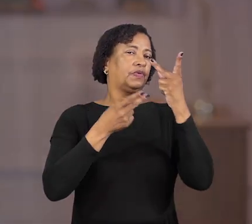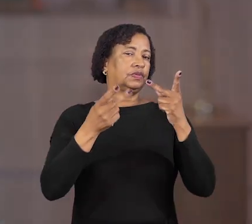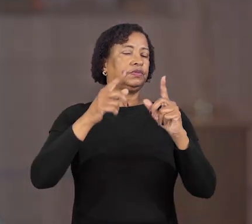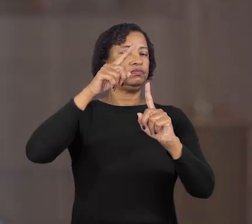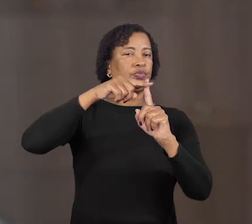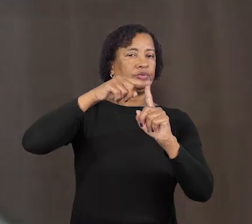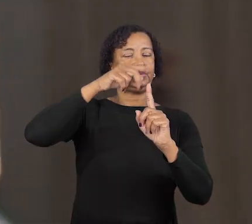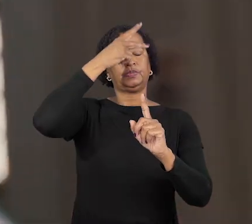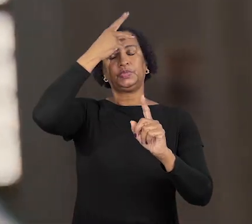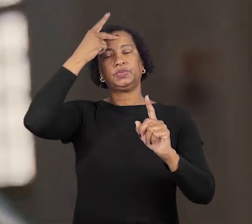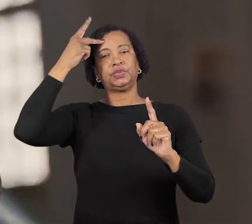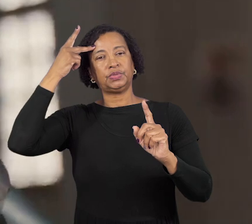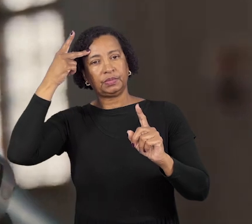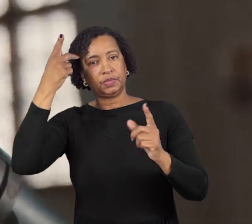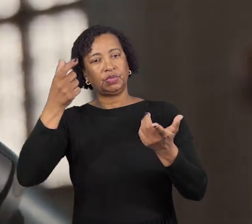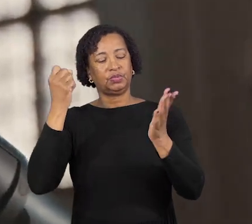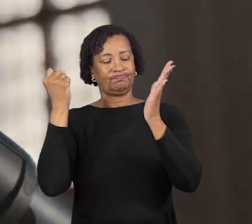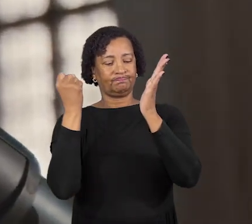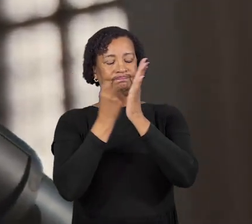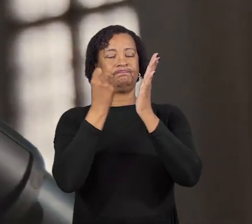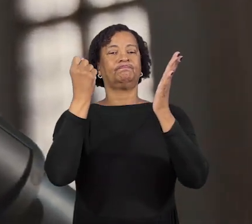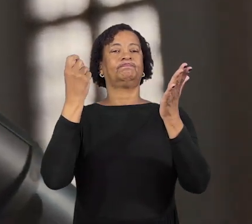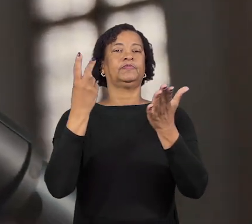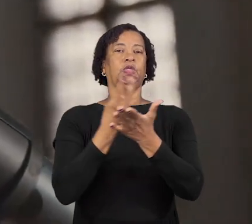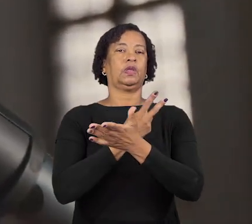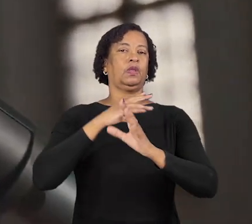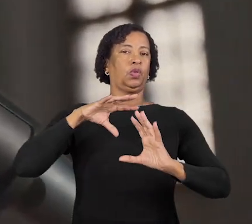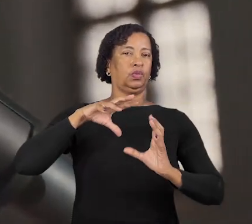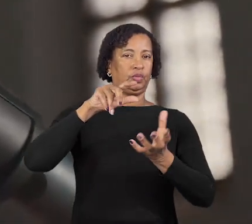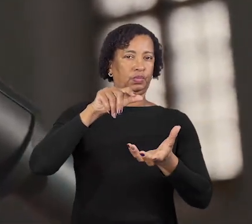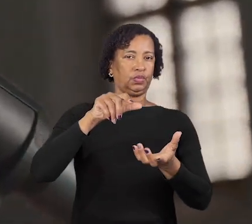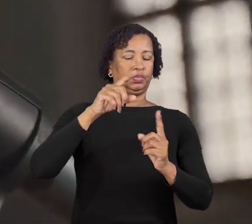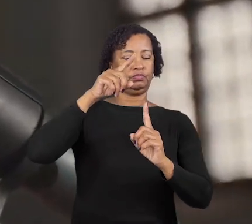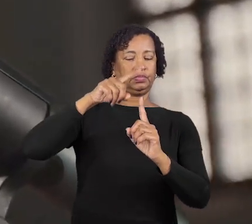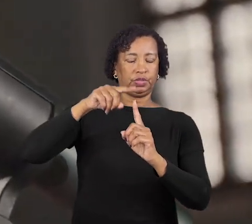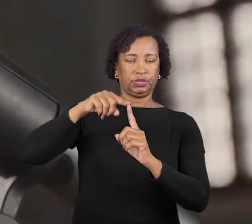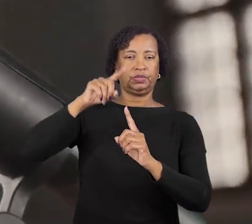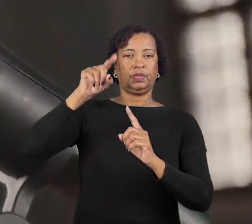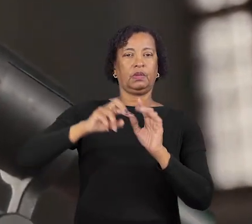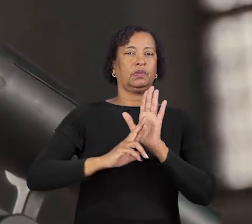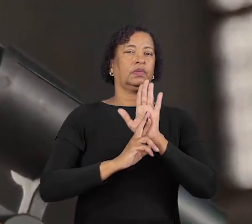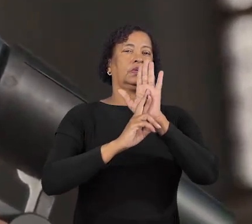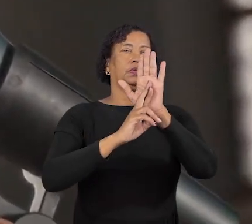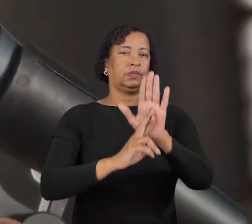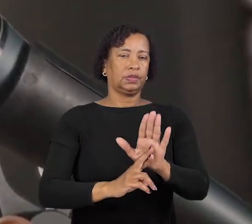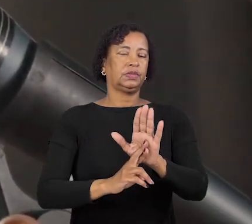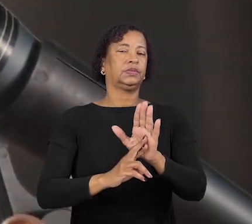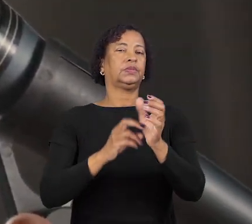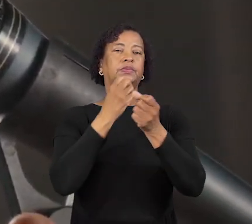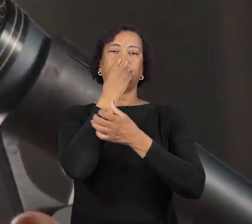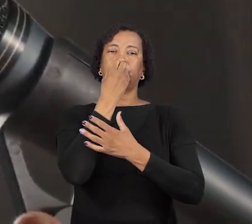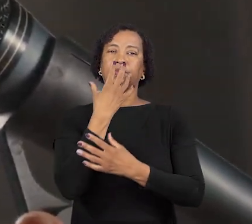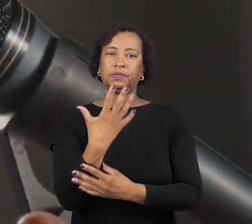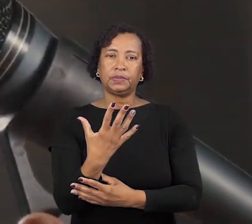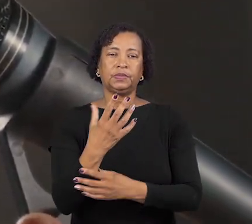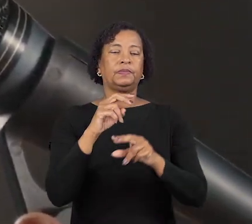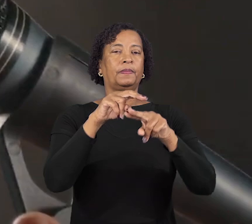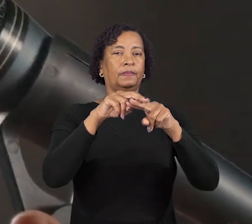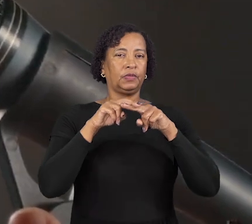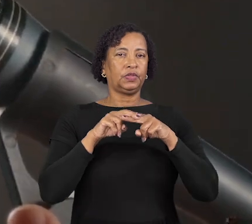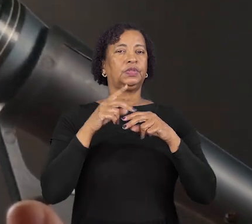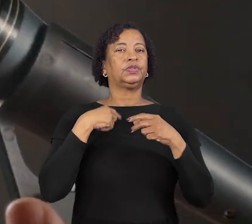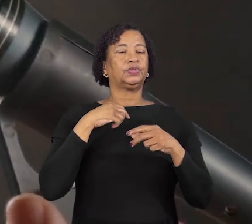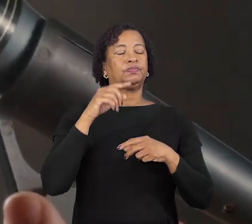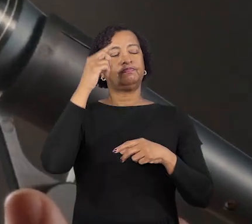aos tipos de pessoas que causam impacto no mundo. Esses tipos são representados pelas bem-aventuranças. Por